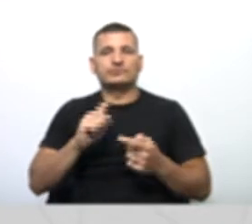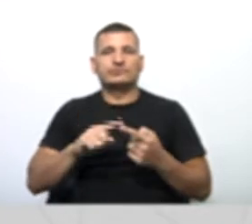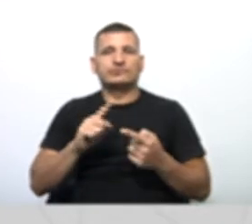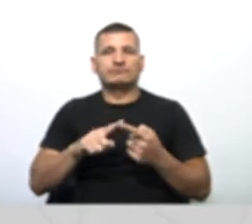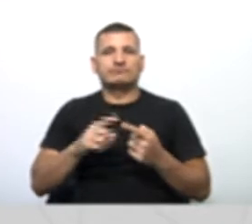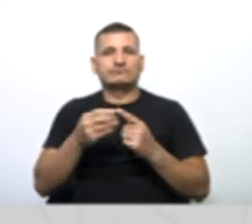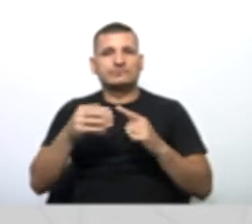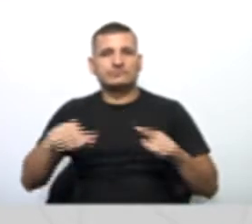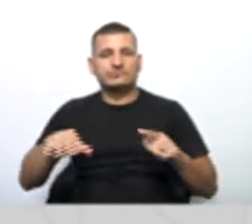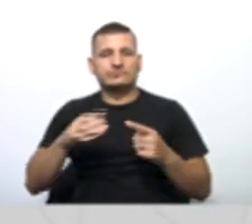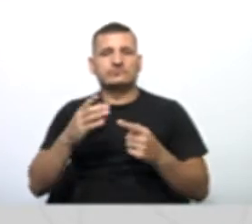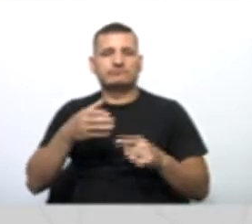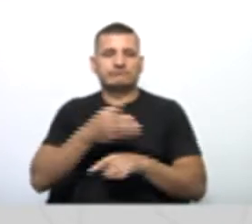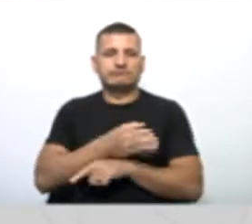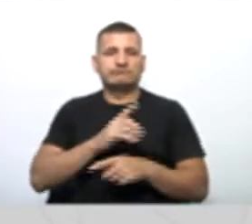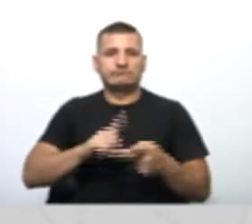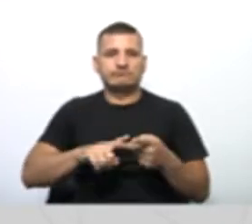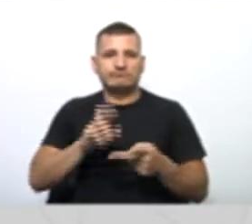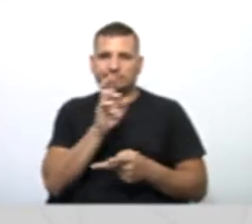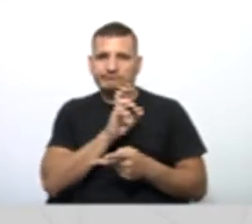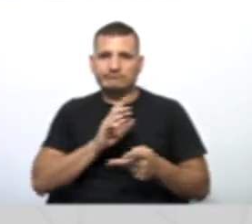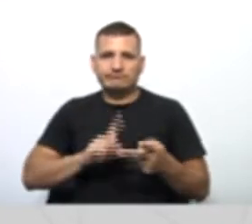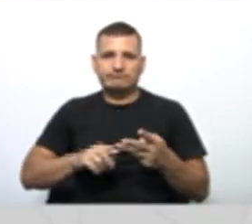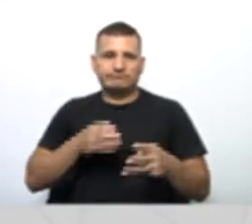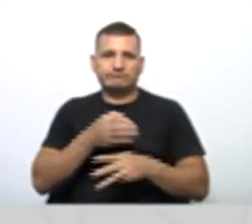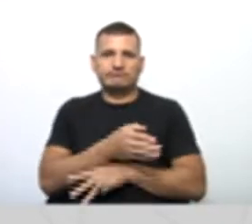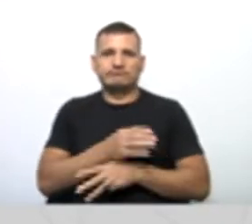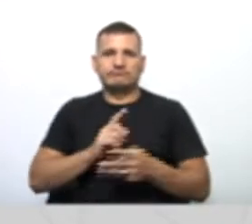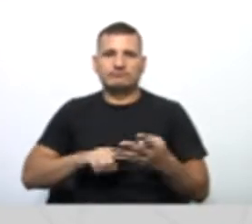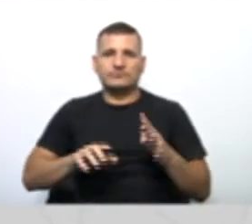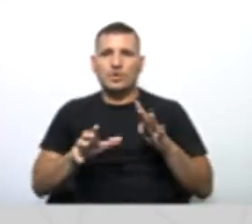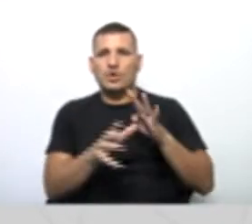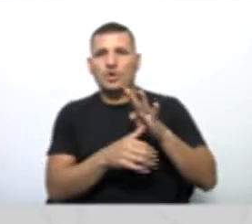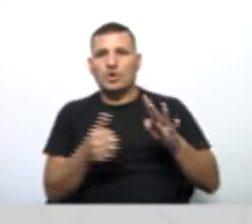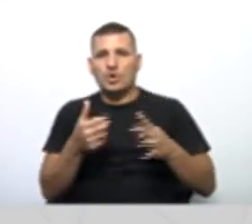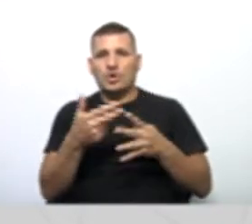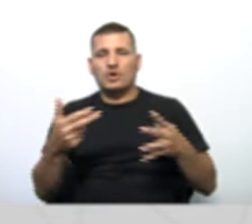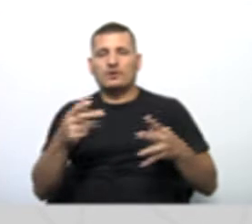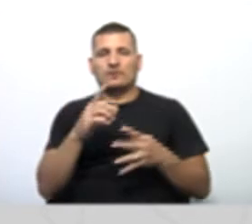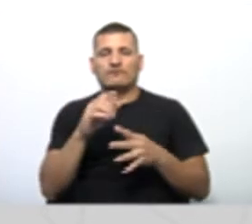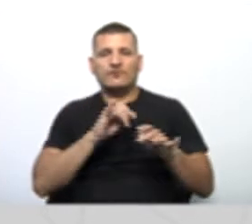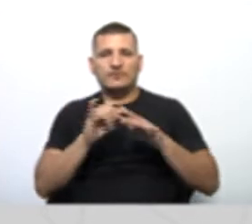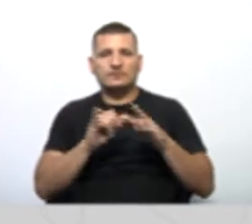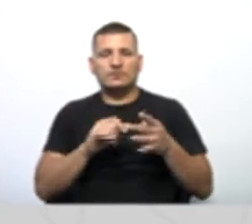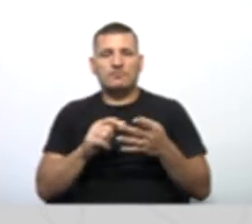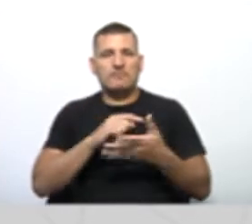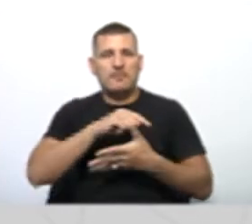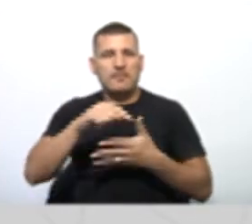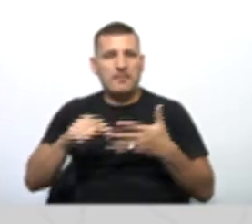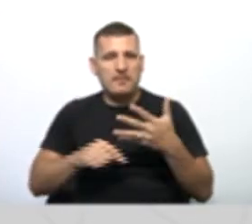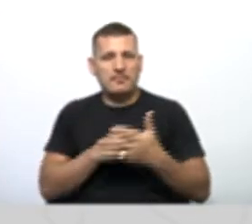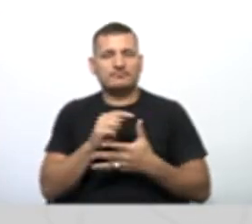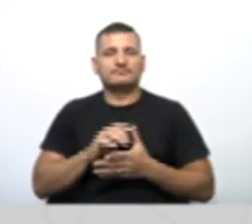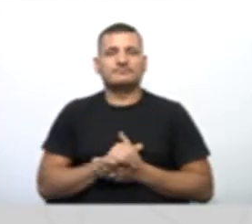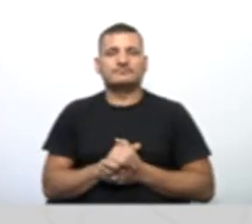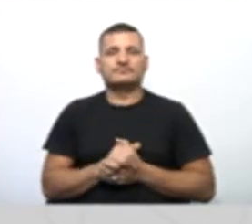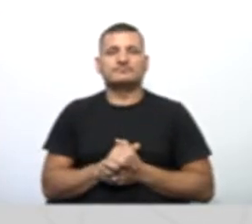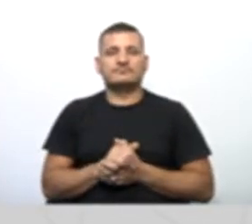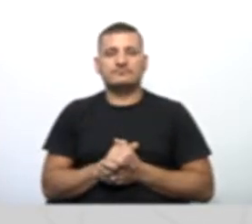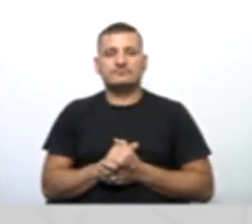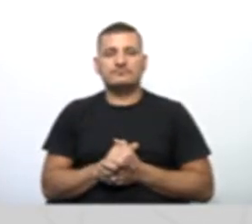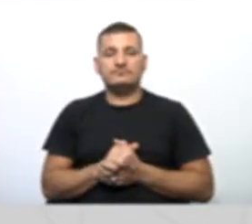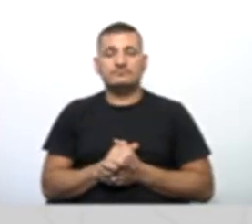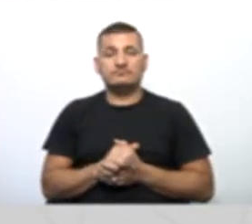eletrônicas, espionagem, sabotagem, sequestro de dados, negação de serviço e por aí vai.